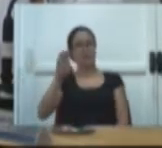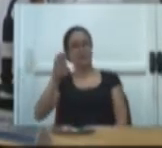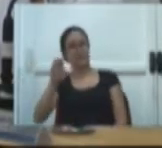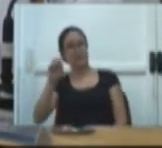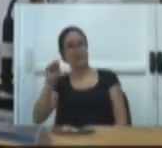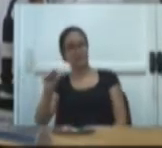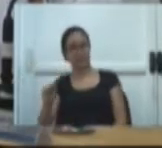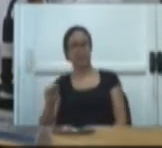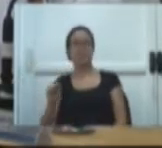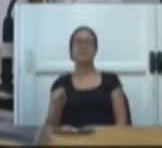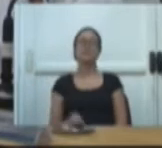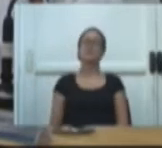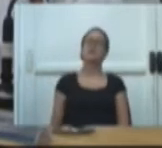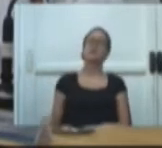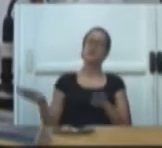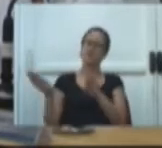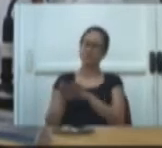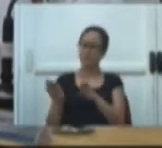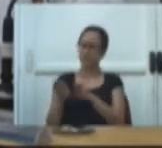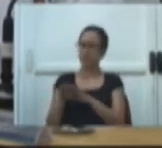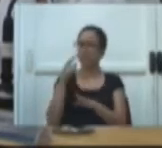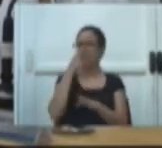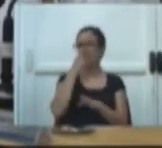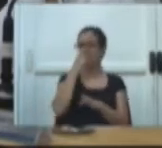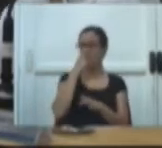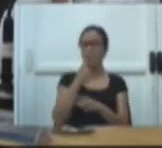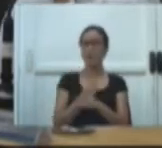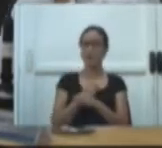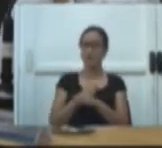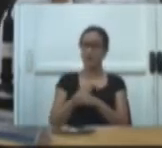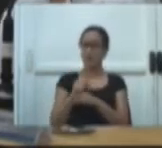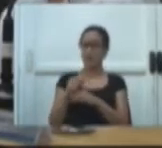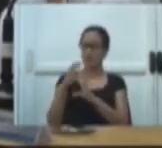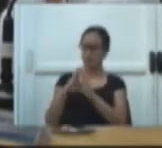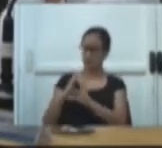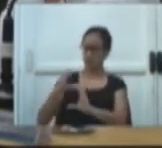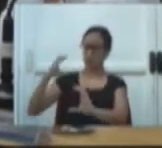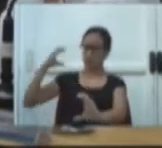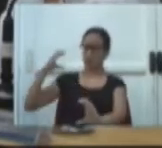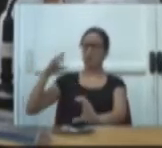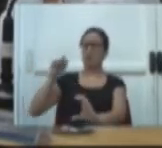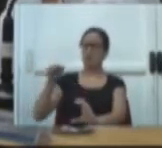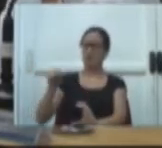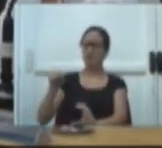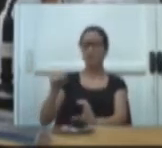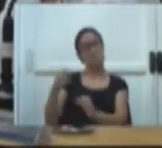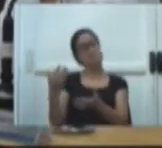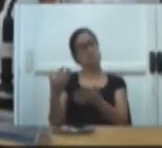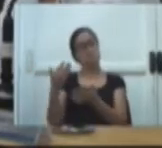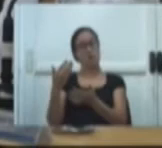exatas serem pessoas muito objetivas, né? Não tendo sentimentos, não ligando